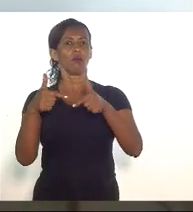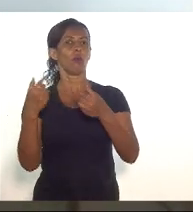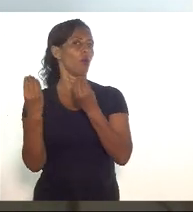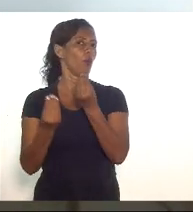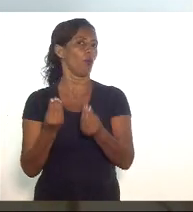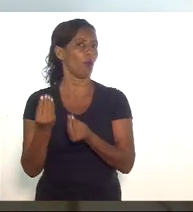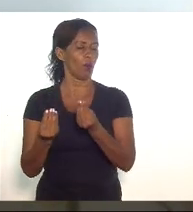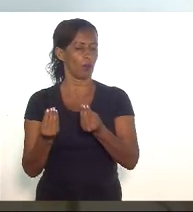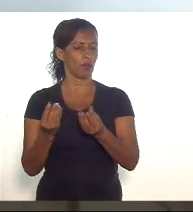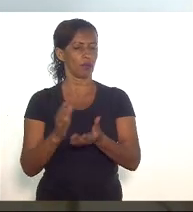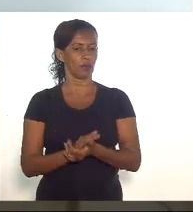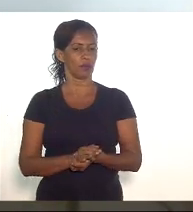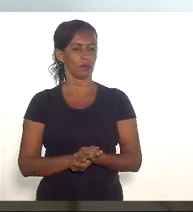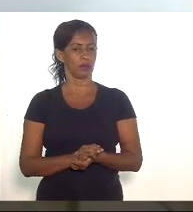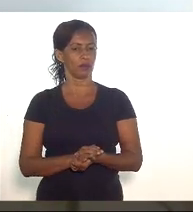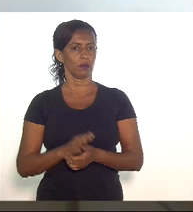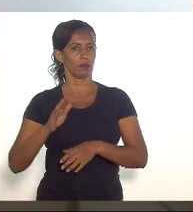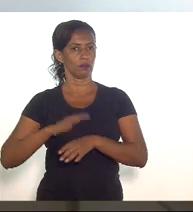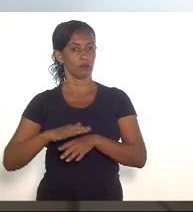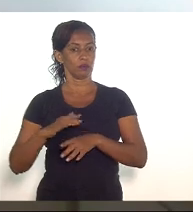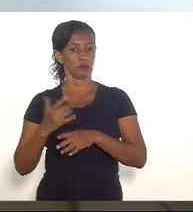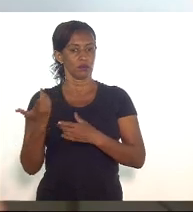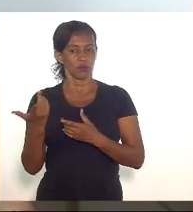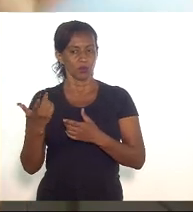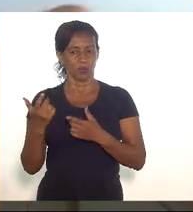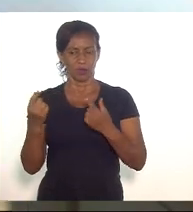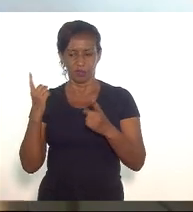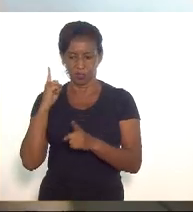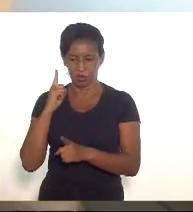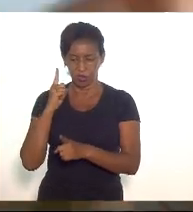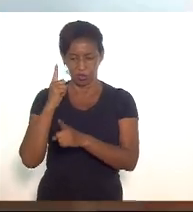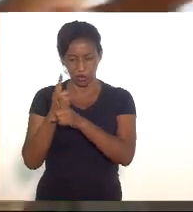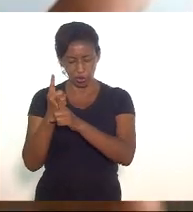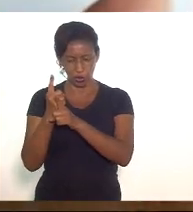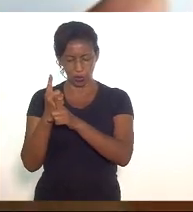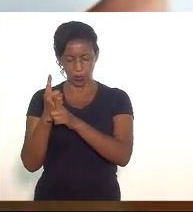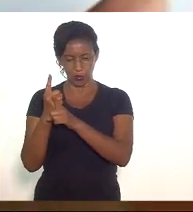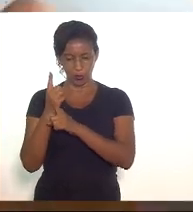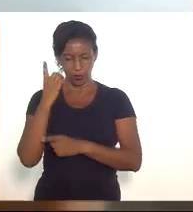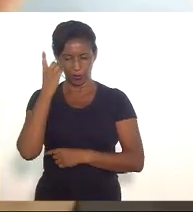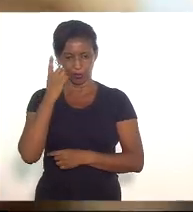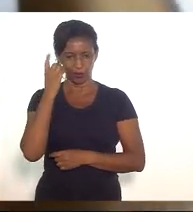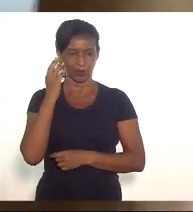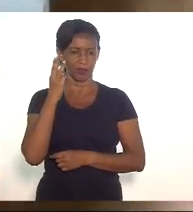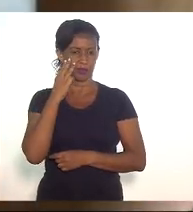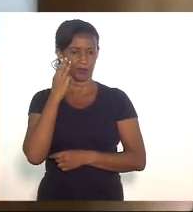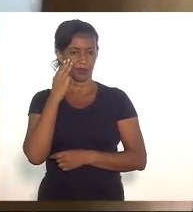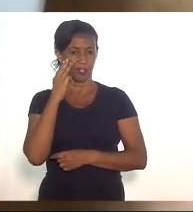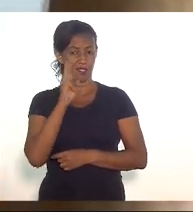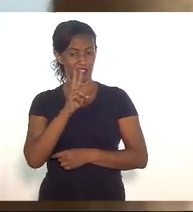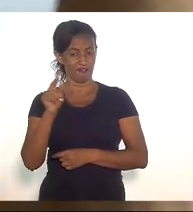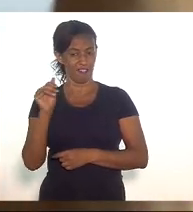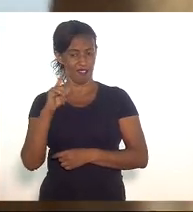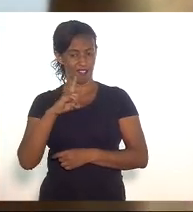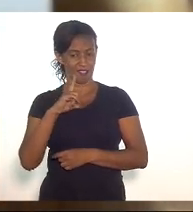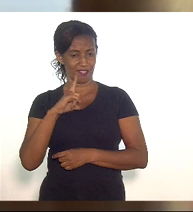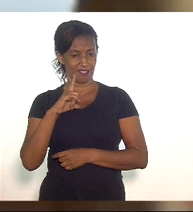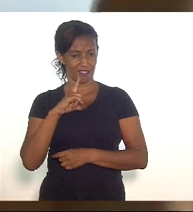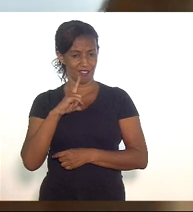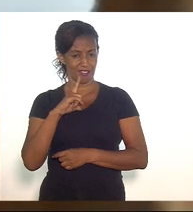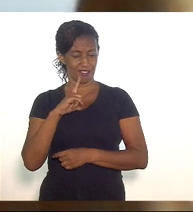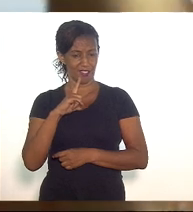variar, um impulso. Se descobriu, deputado Valdeir Carneiro, que vai ter